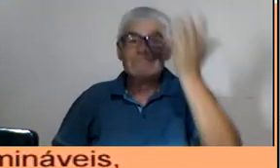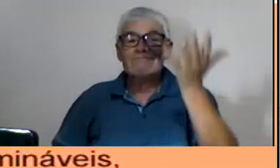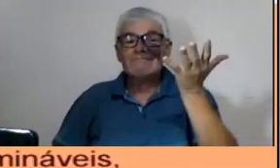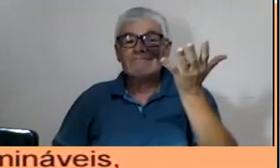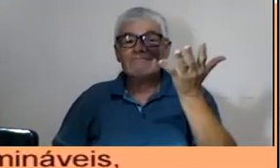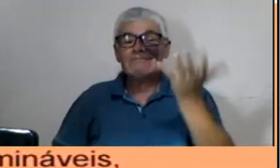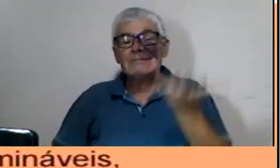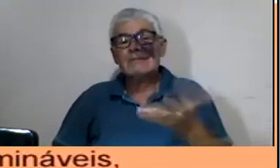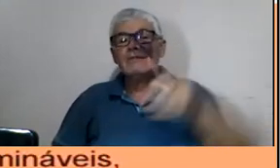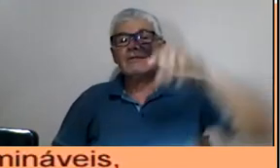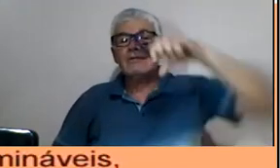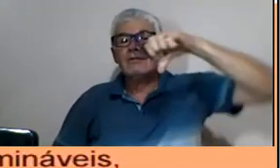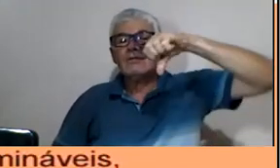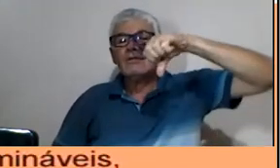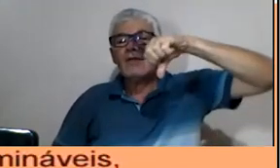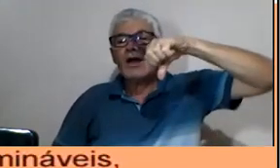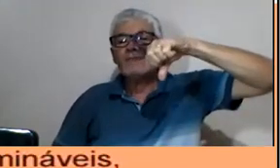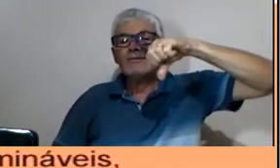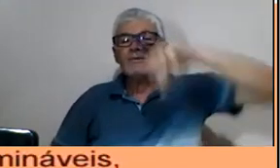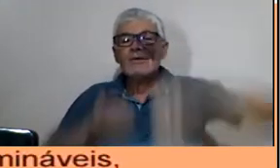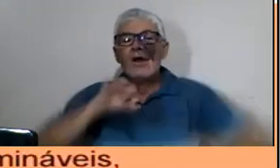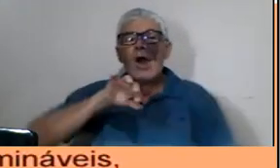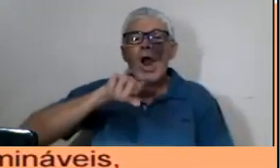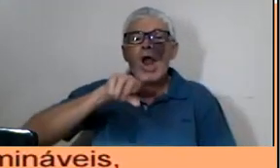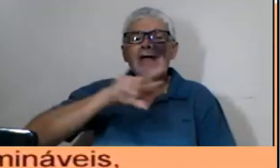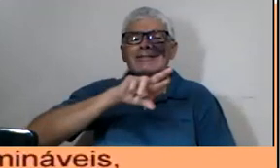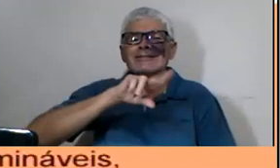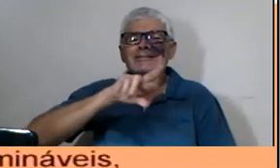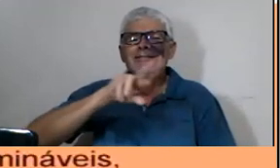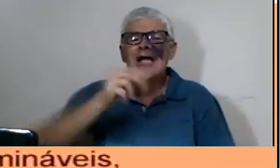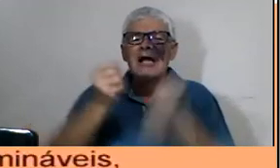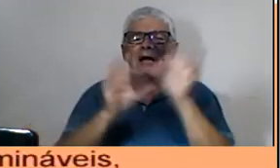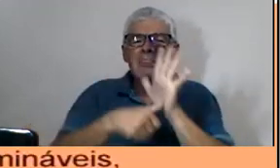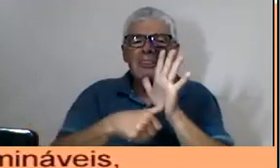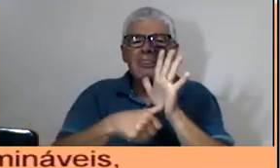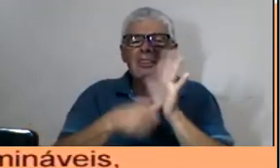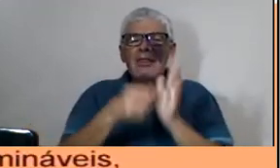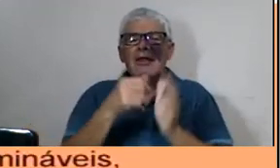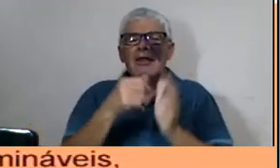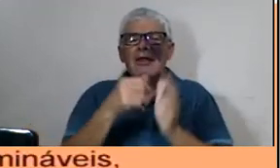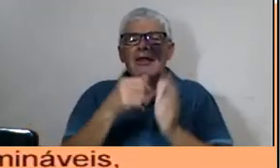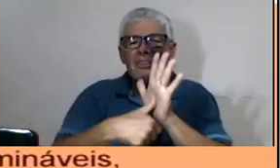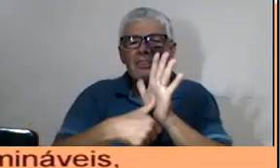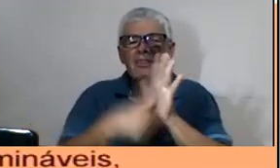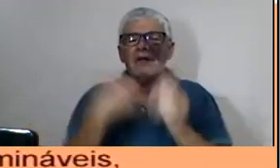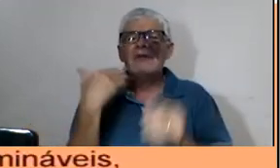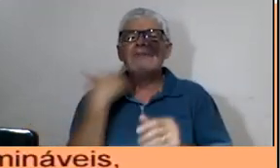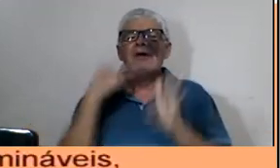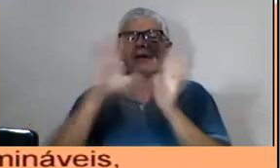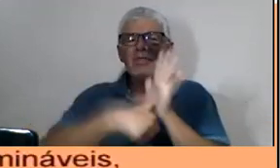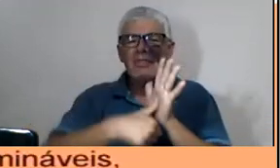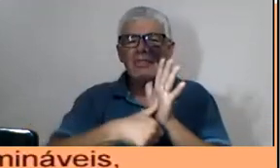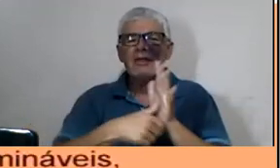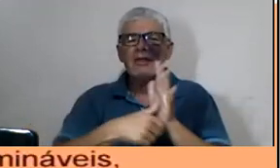E o problema maior é que você tem uma missão, eu tenho a minha. Se você não cumpre a sua, a minha fica meio